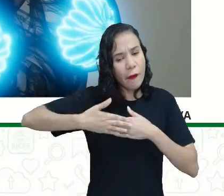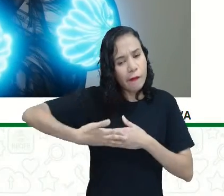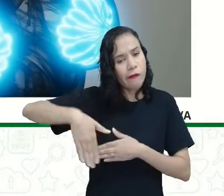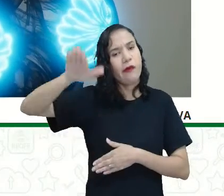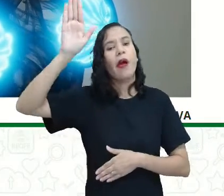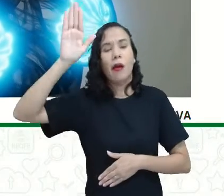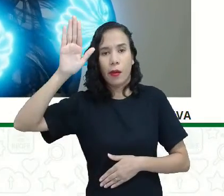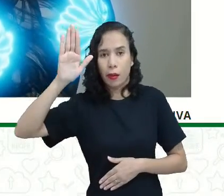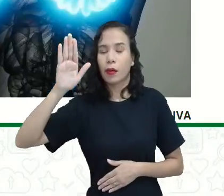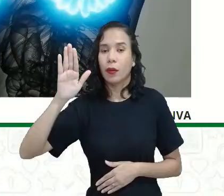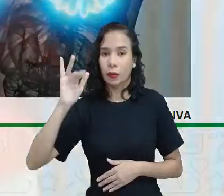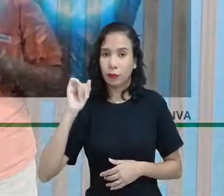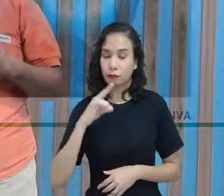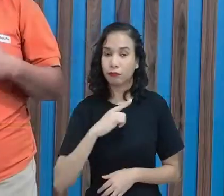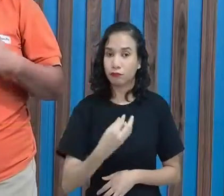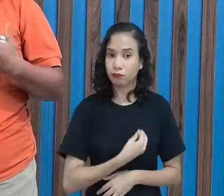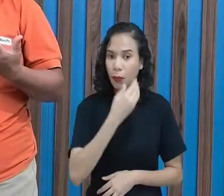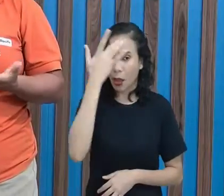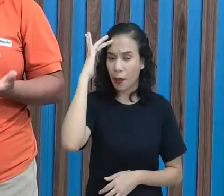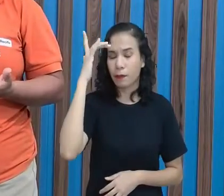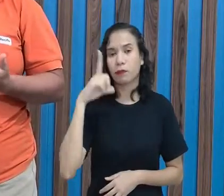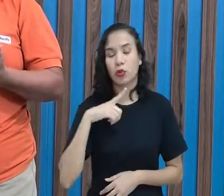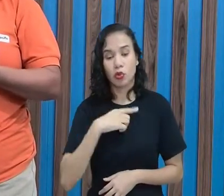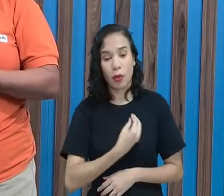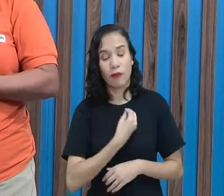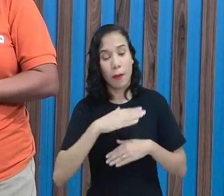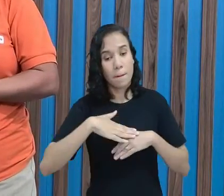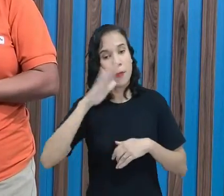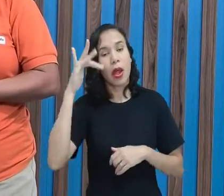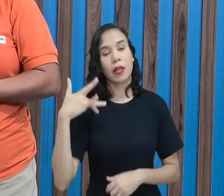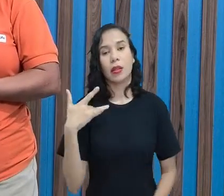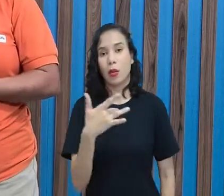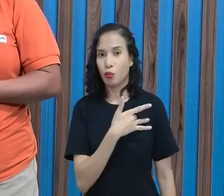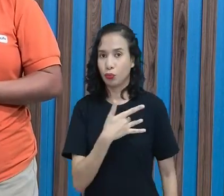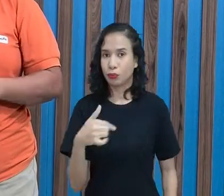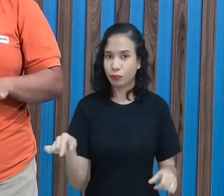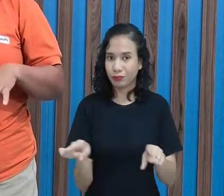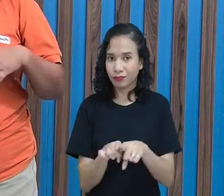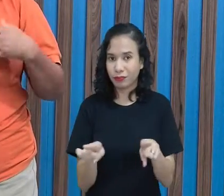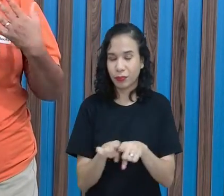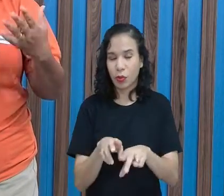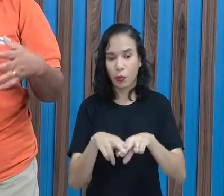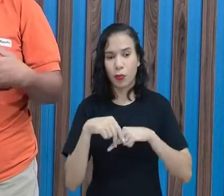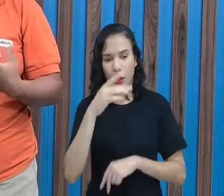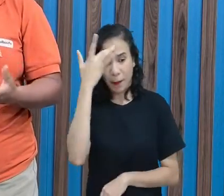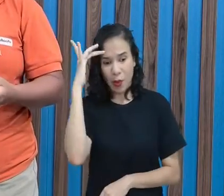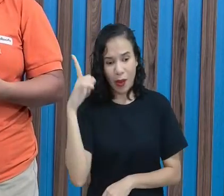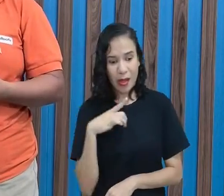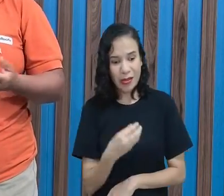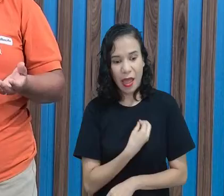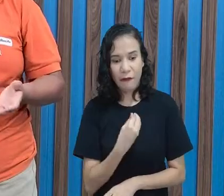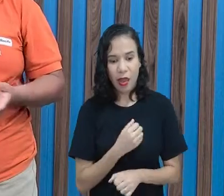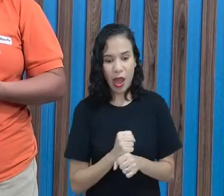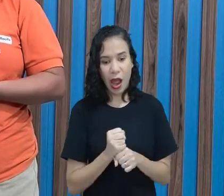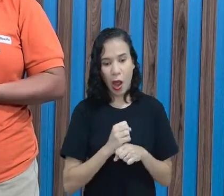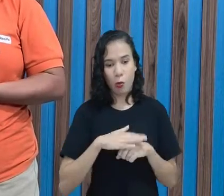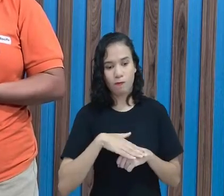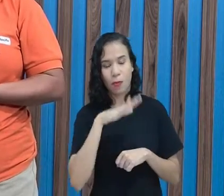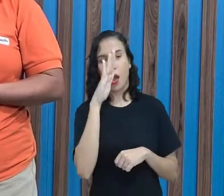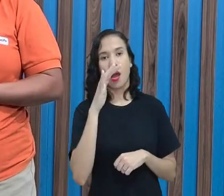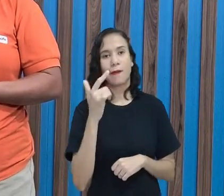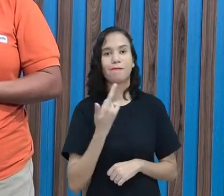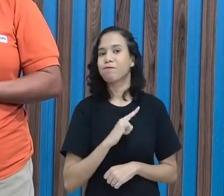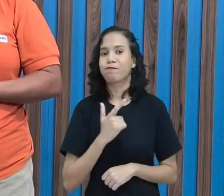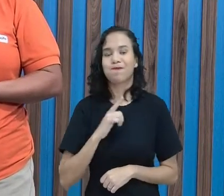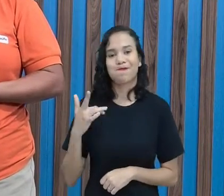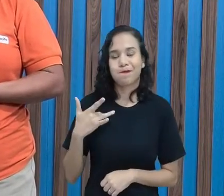a aumentar, para que as pessoas se tornem mais longevas e saudáveis. Não adianta, né, você viver mais tempo, mas se você também não tem